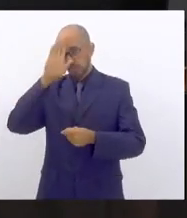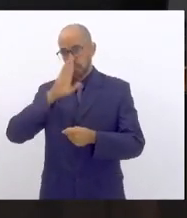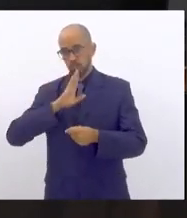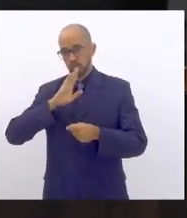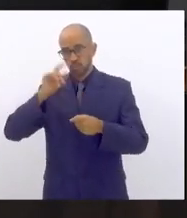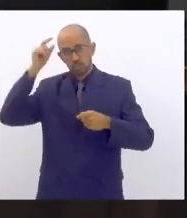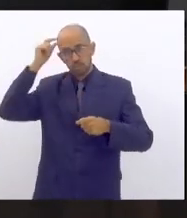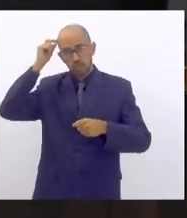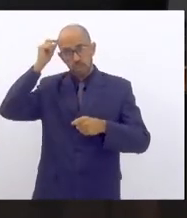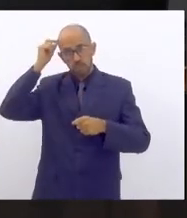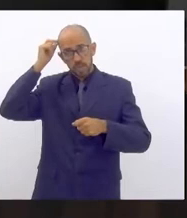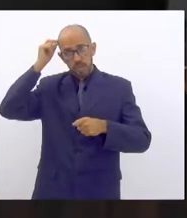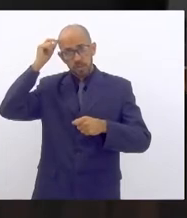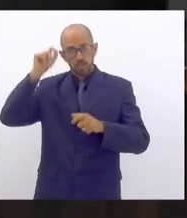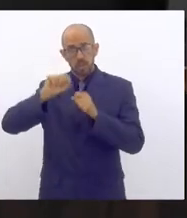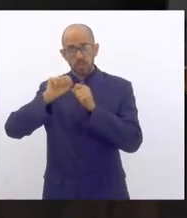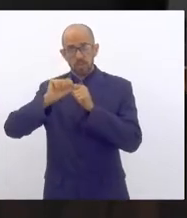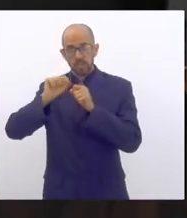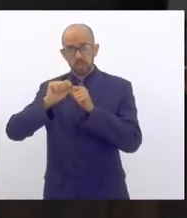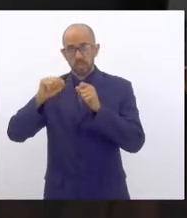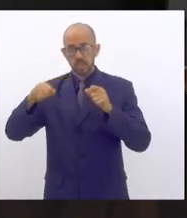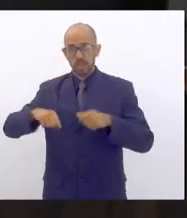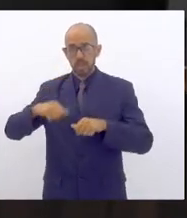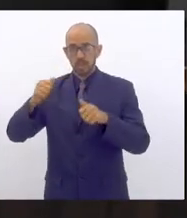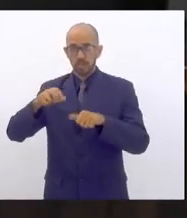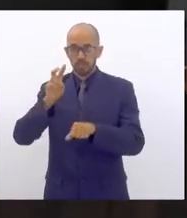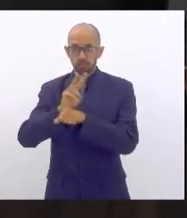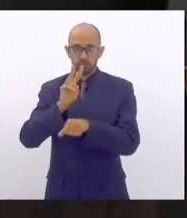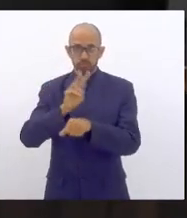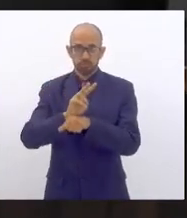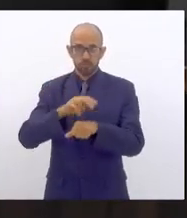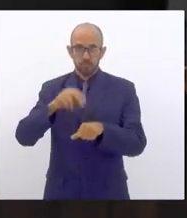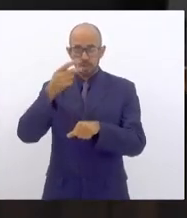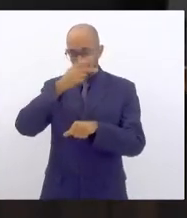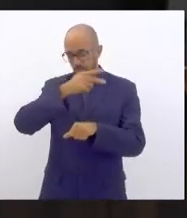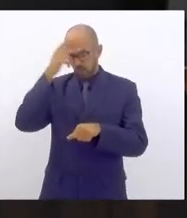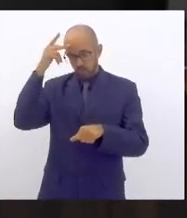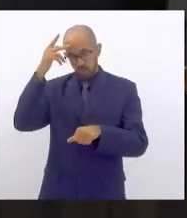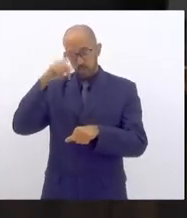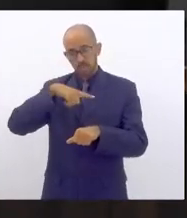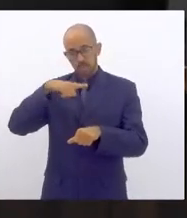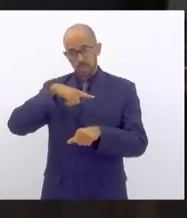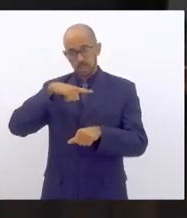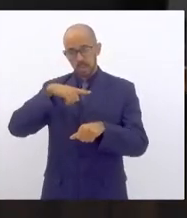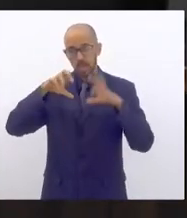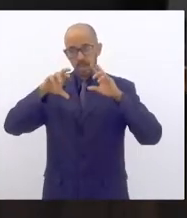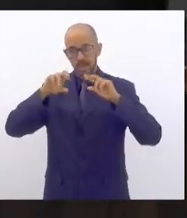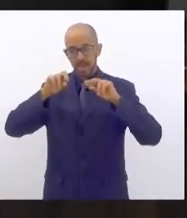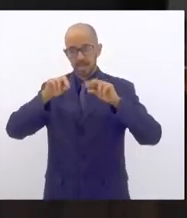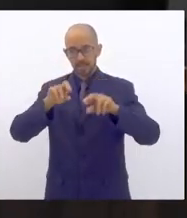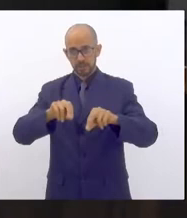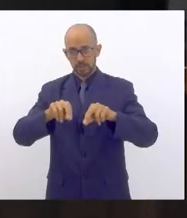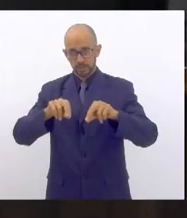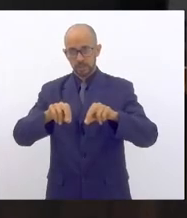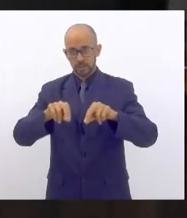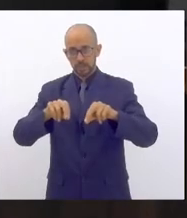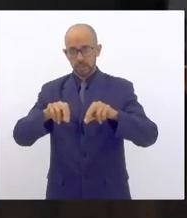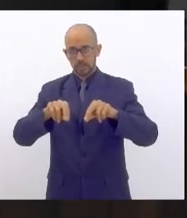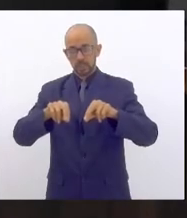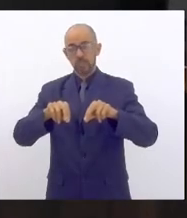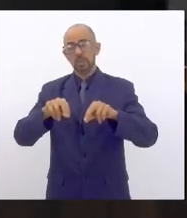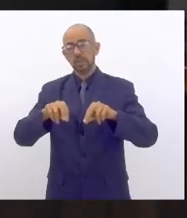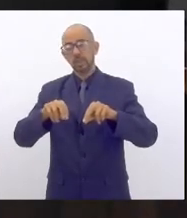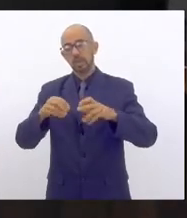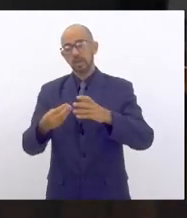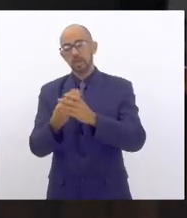para a confecção de perucas destinadas à doação de pessoas portadoras de neoplasia maligna e doenças que provoquem queda capilar no